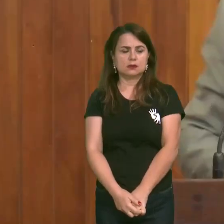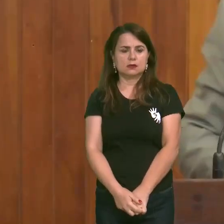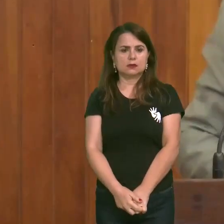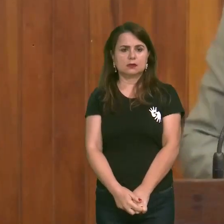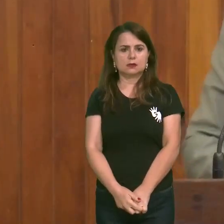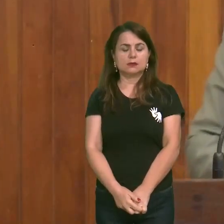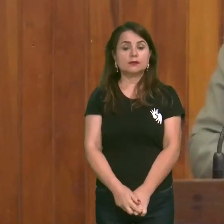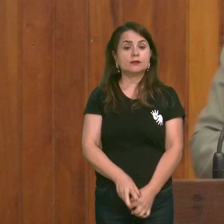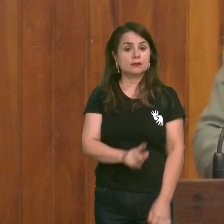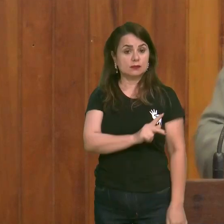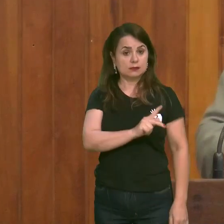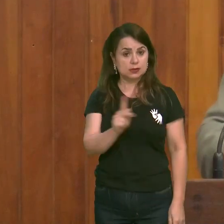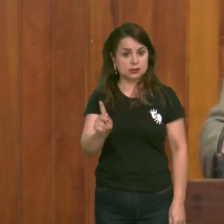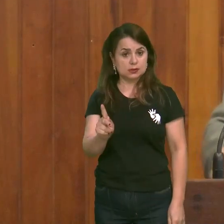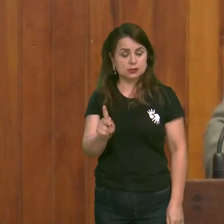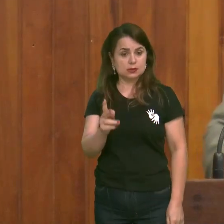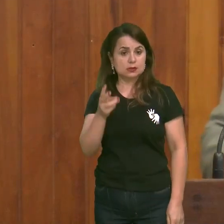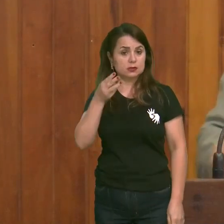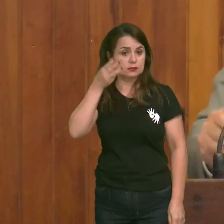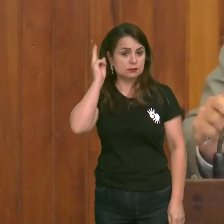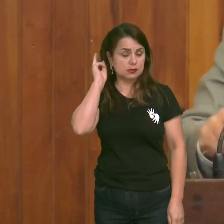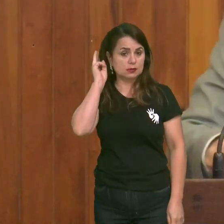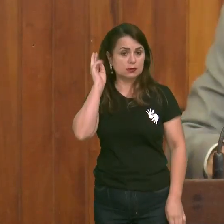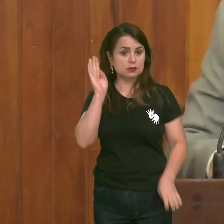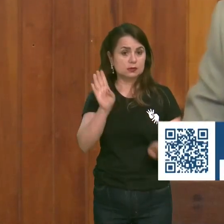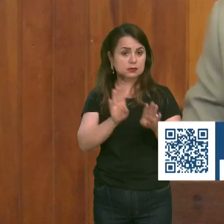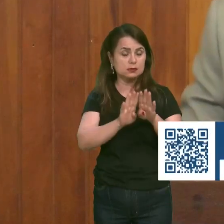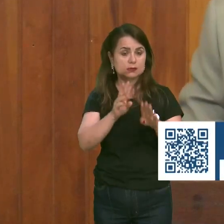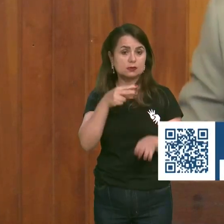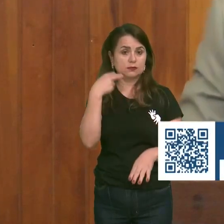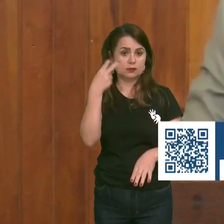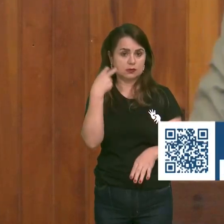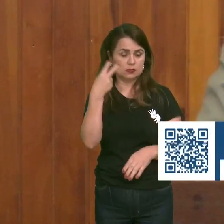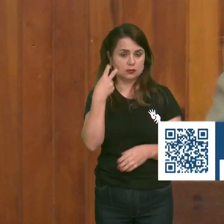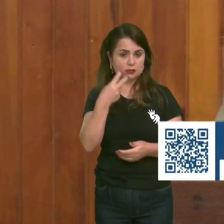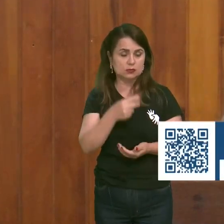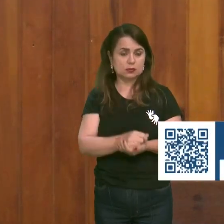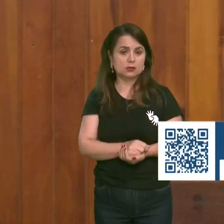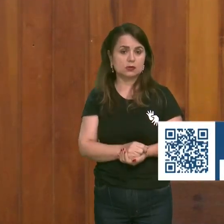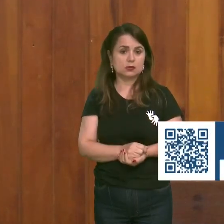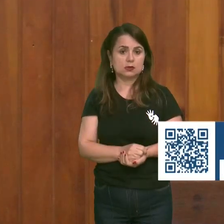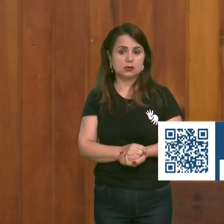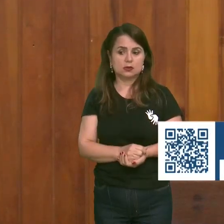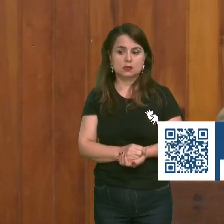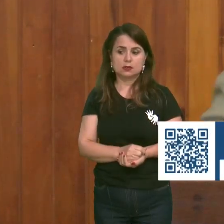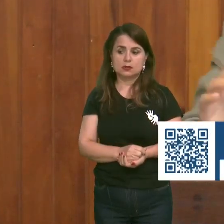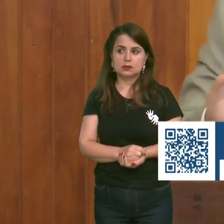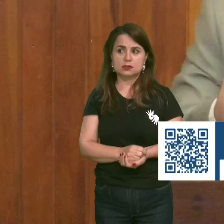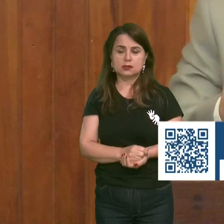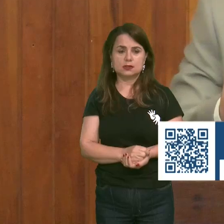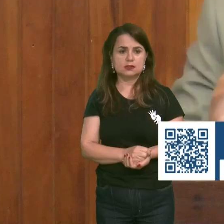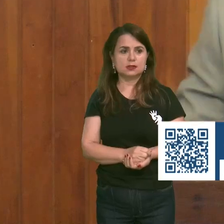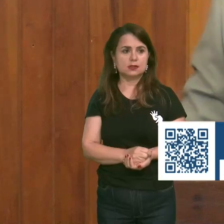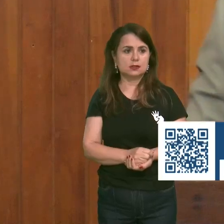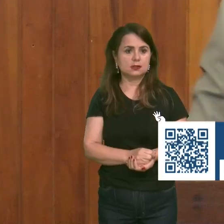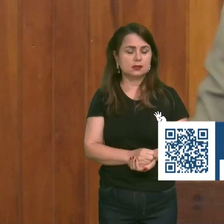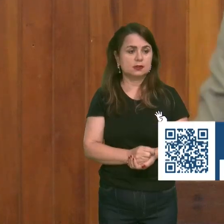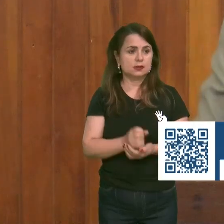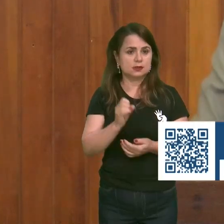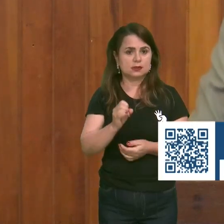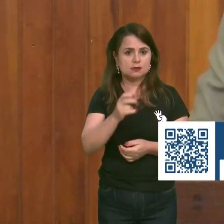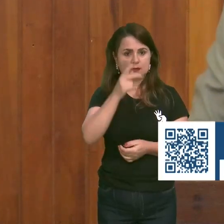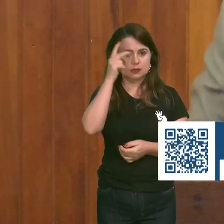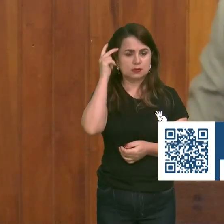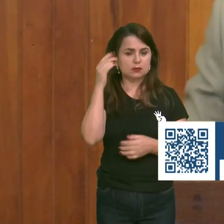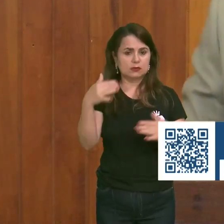senhor presidente Marco Rezende vereadores servidores da casa internautas aqueles que os